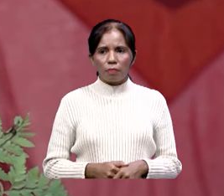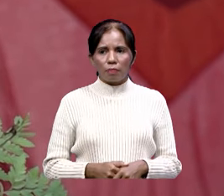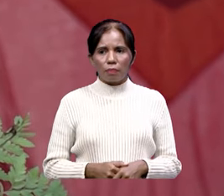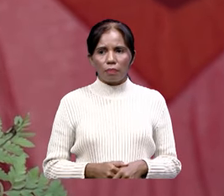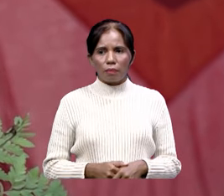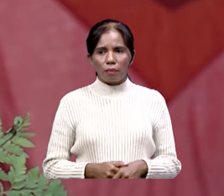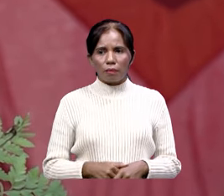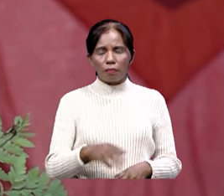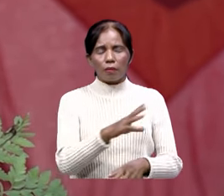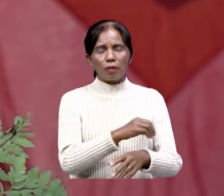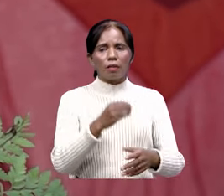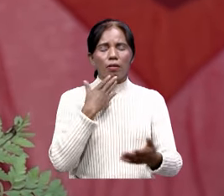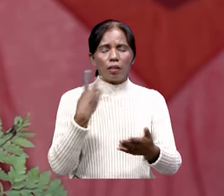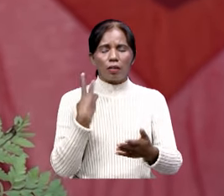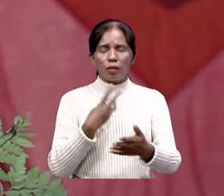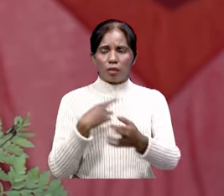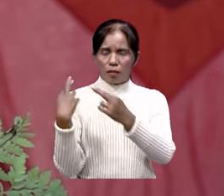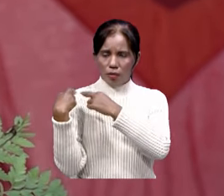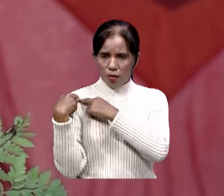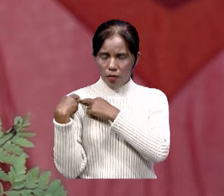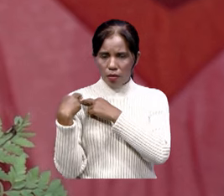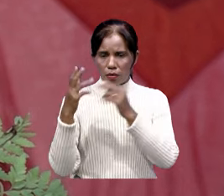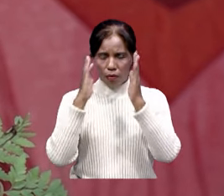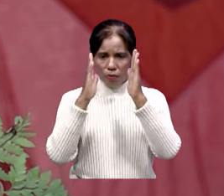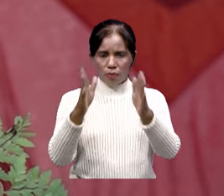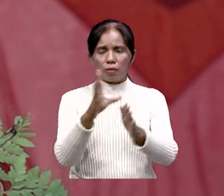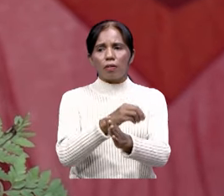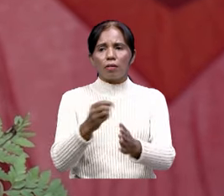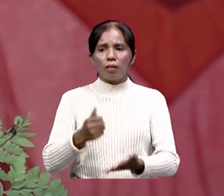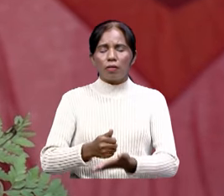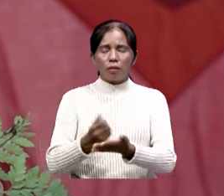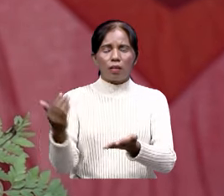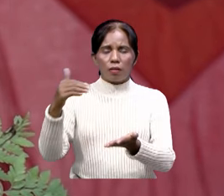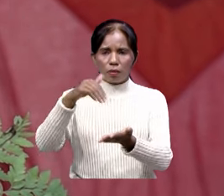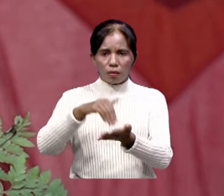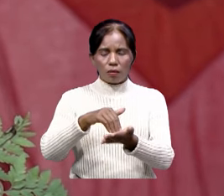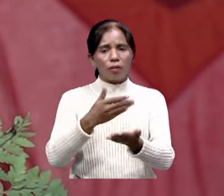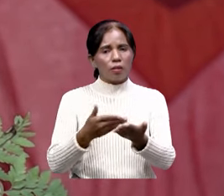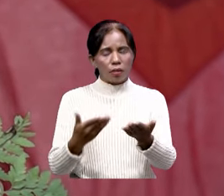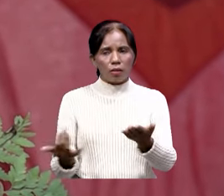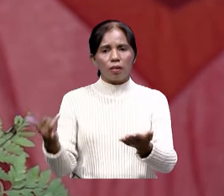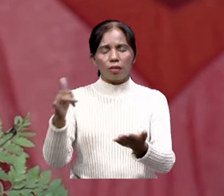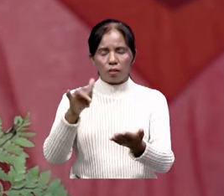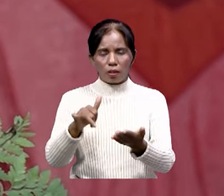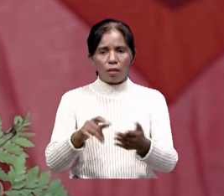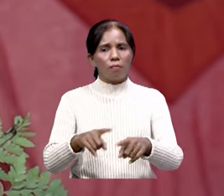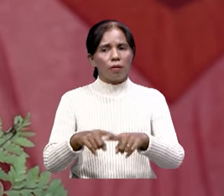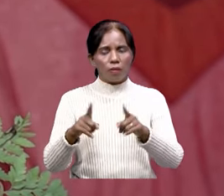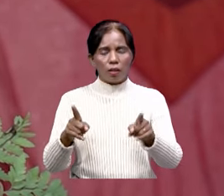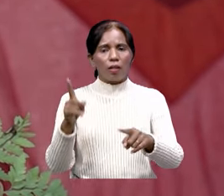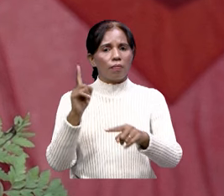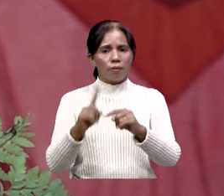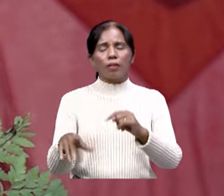Um papel capaz de contribuir não apenas para o aumento do produto interno bruto, mas